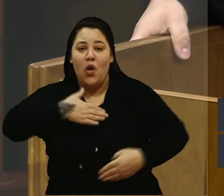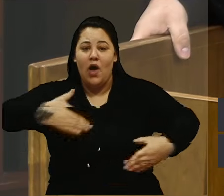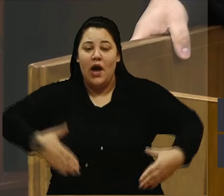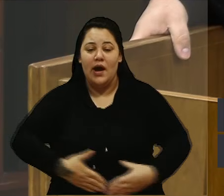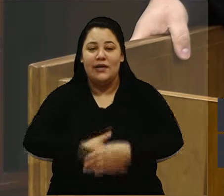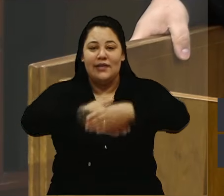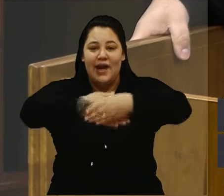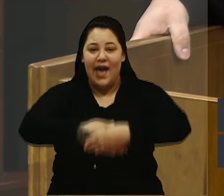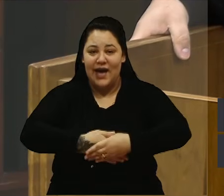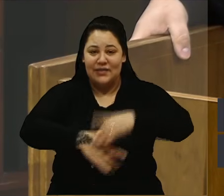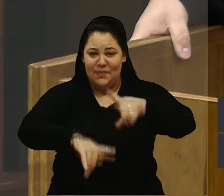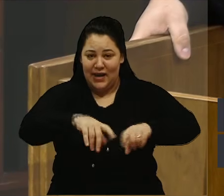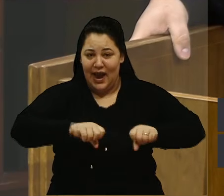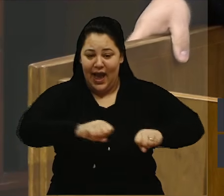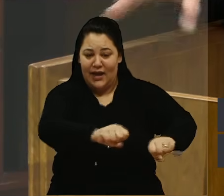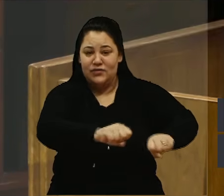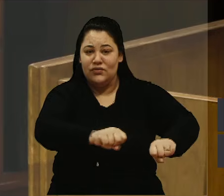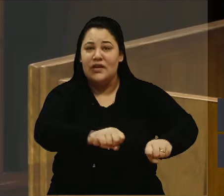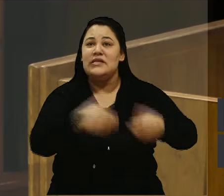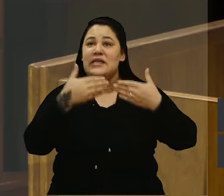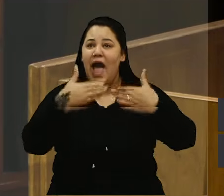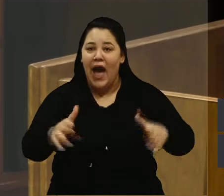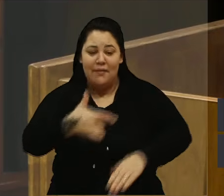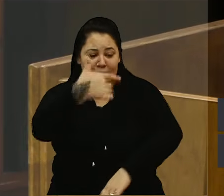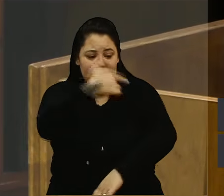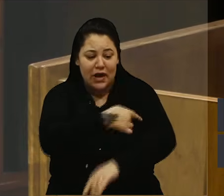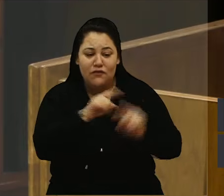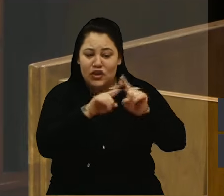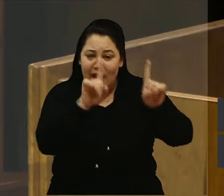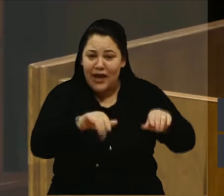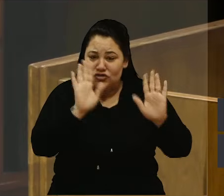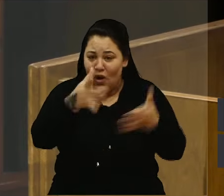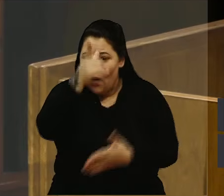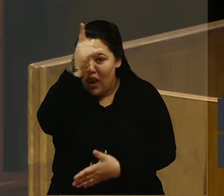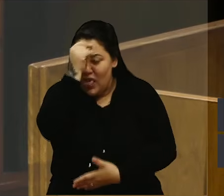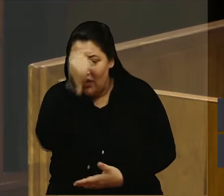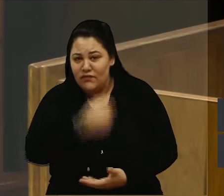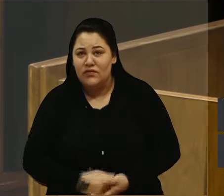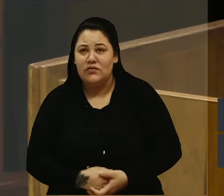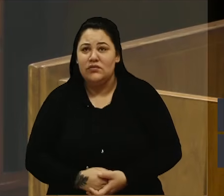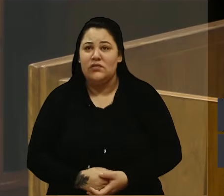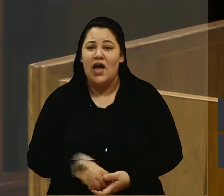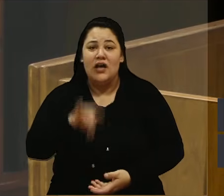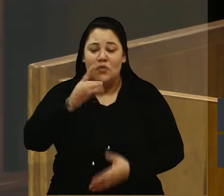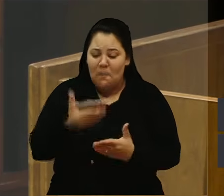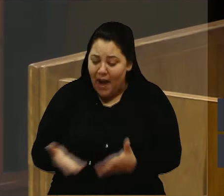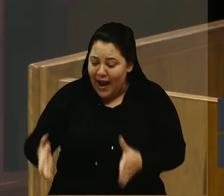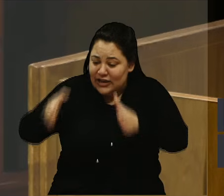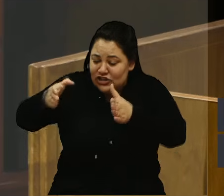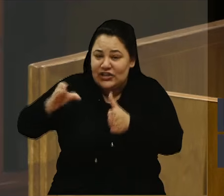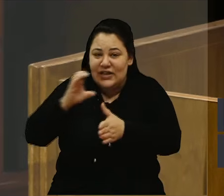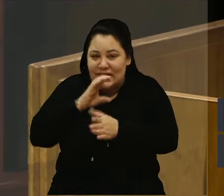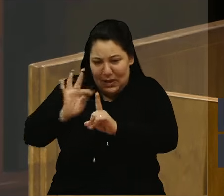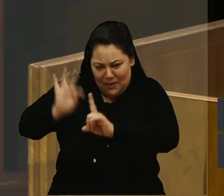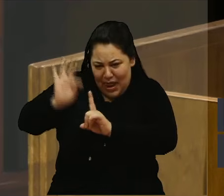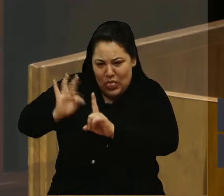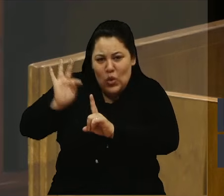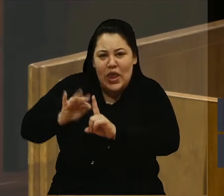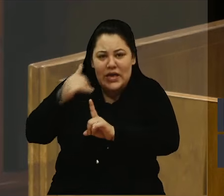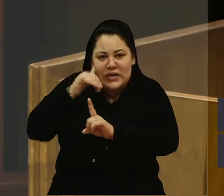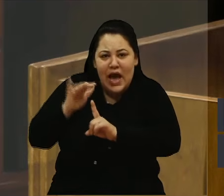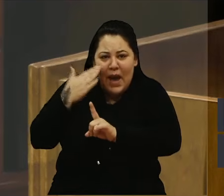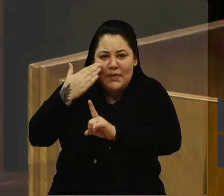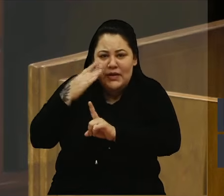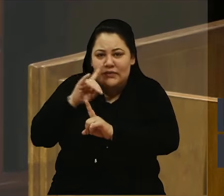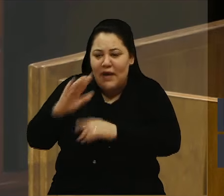os funcionários. Já desafoga. Não precisa, é só botar uma caixinha térmica ali. Ninguém... Aqui, vamos